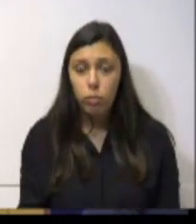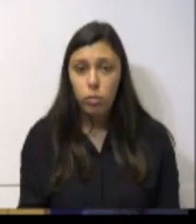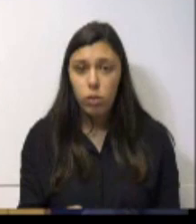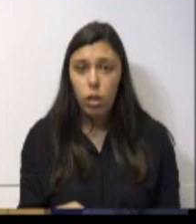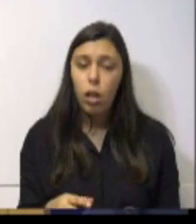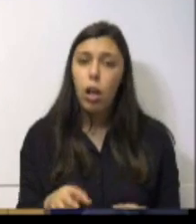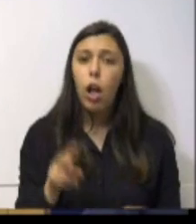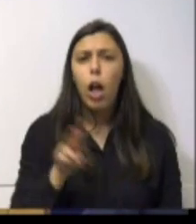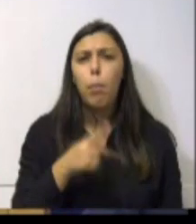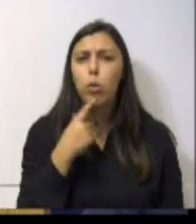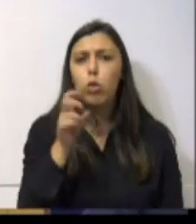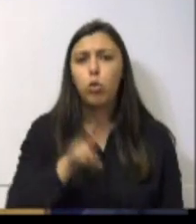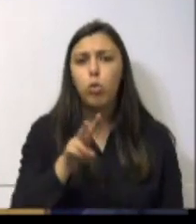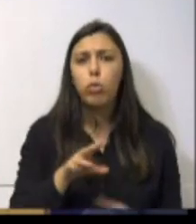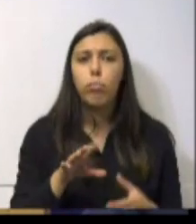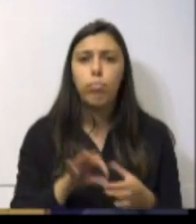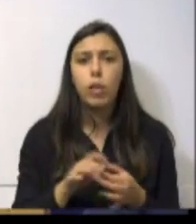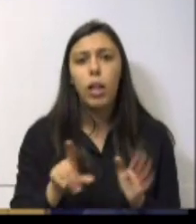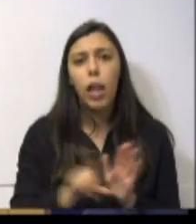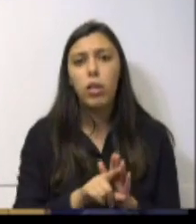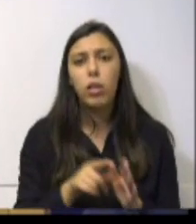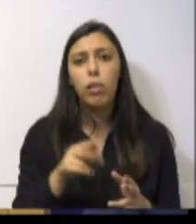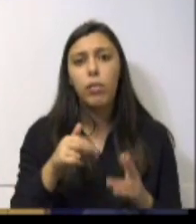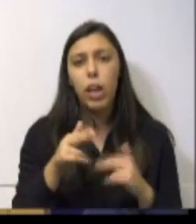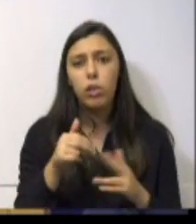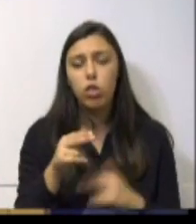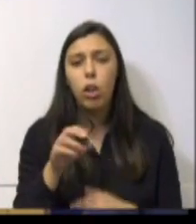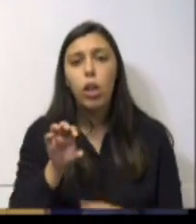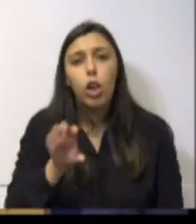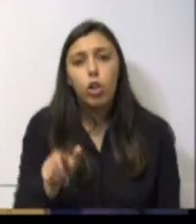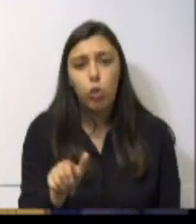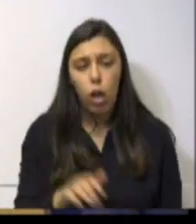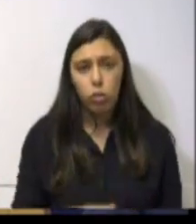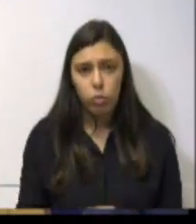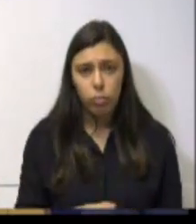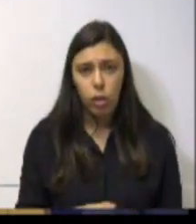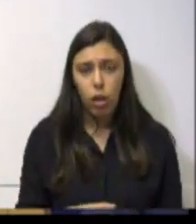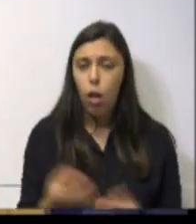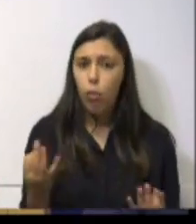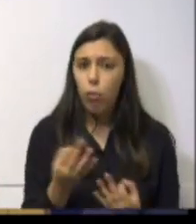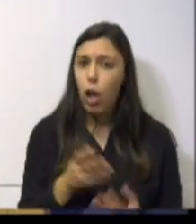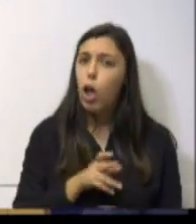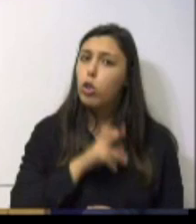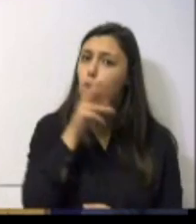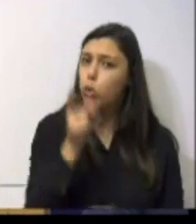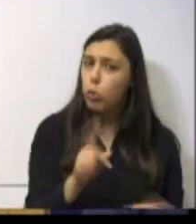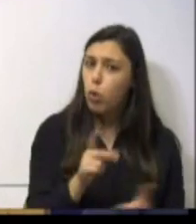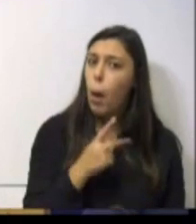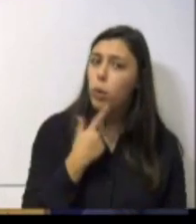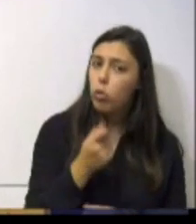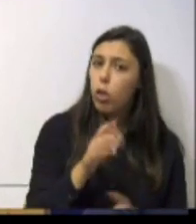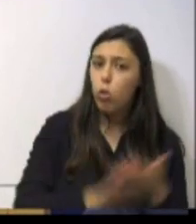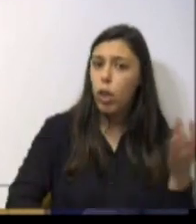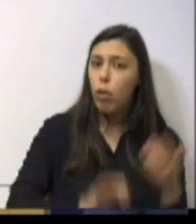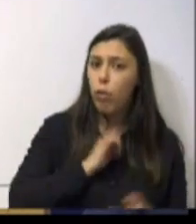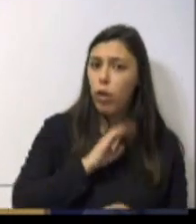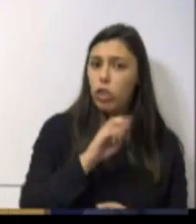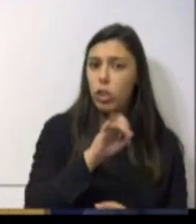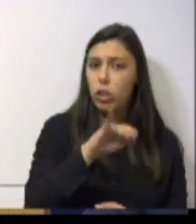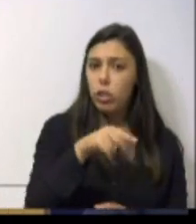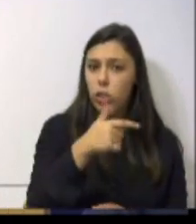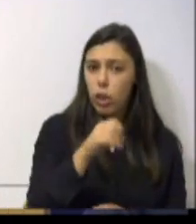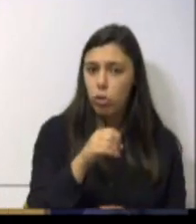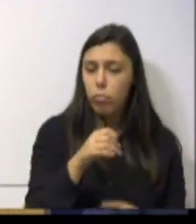de Finanças Regionais. De facto, não respondeu à pergunta do meu colega deputado Jacinto Serrão sobre a Lei de Finanças